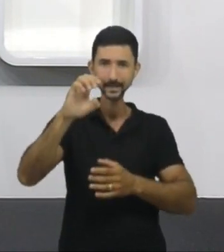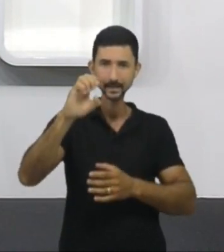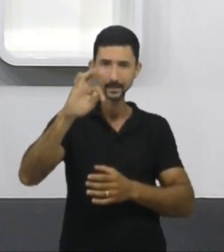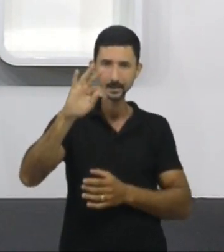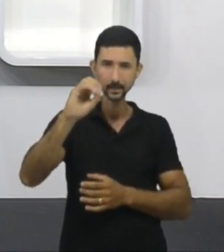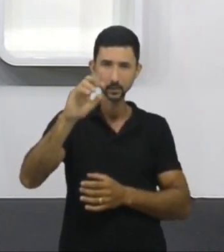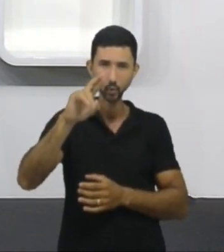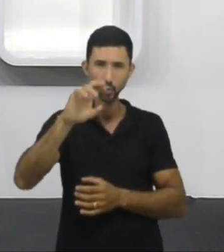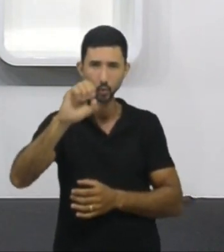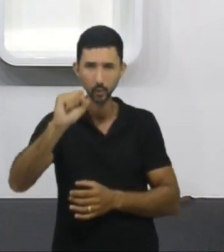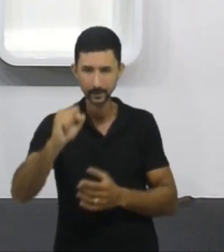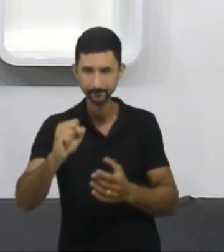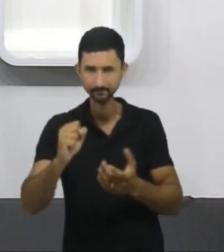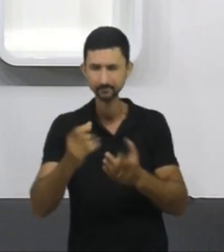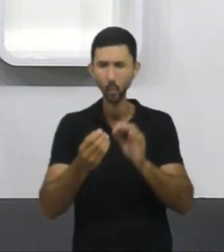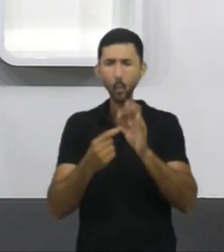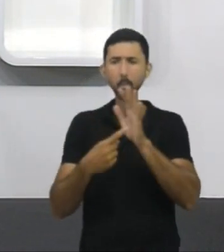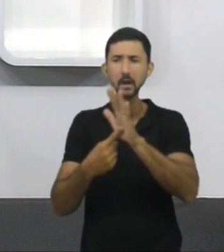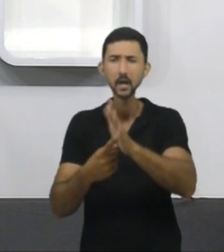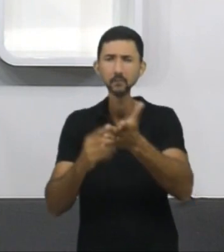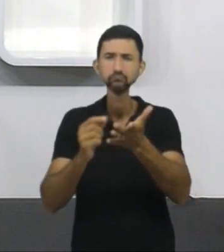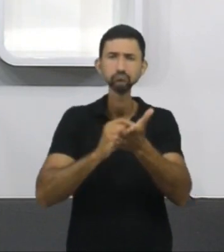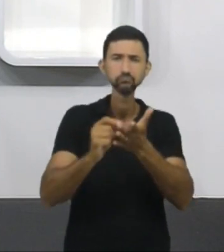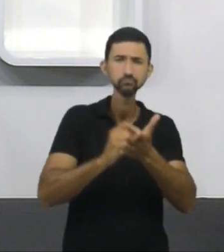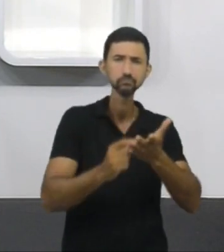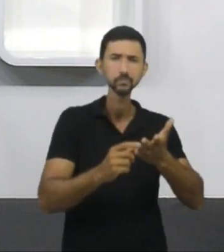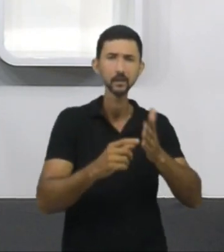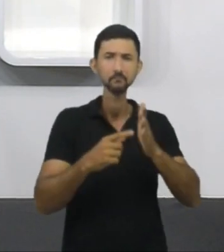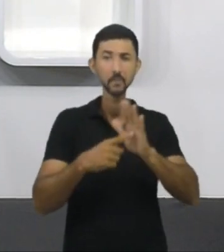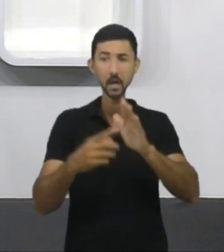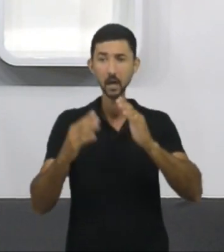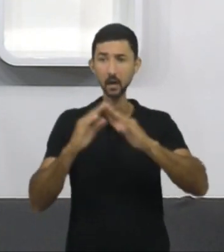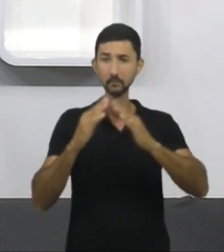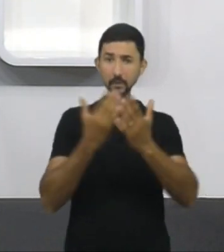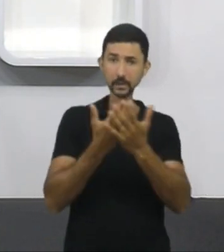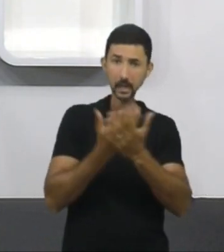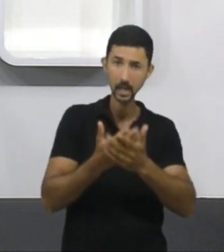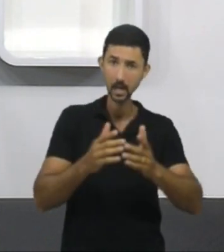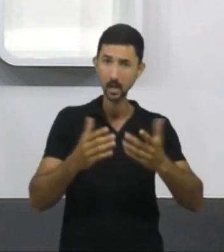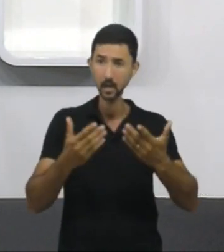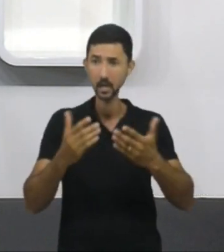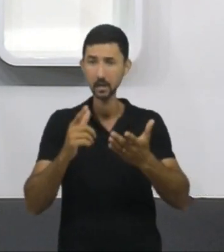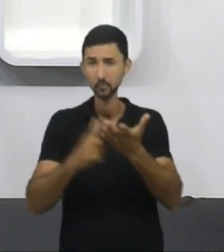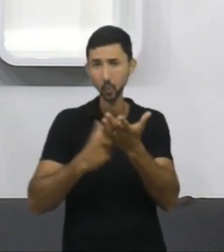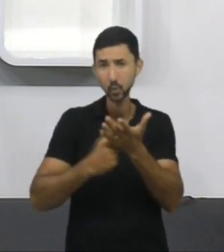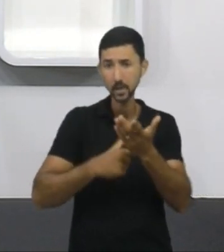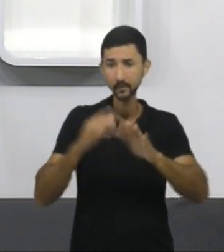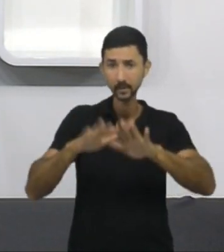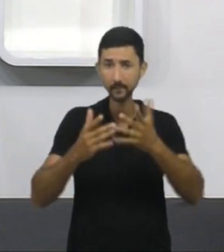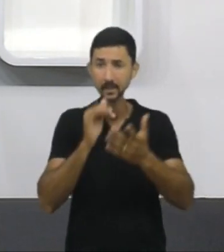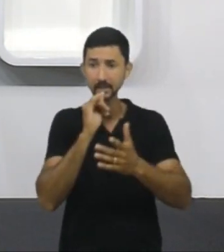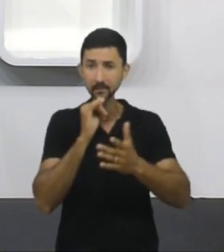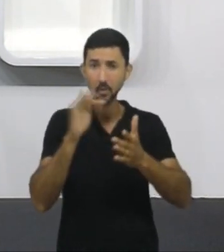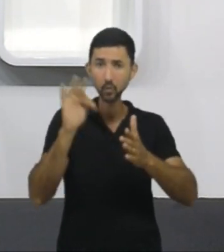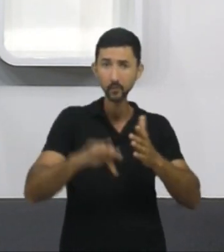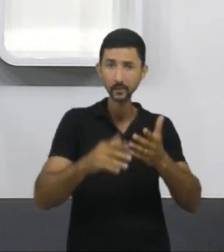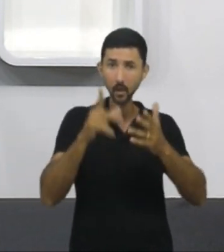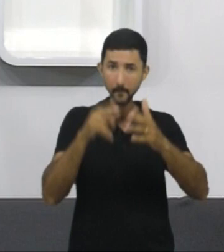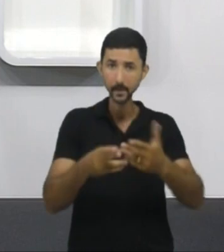às vezes isso vai ser apresentado ou no livro ou na sala de aula pelo professor, ela depende muito, mas no fim a